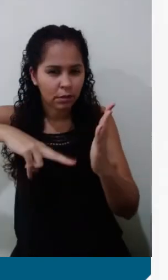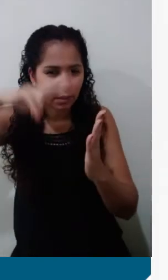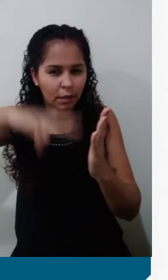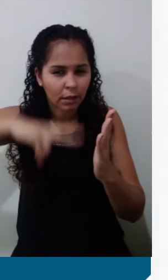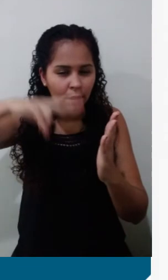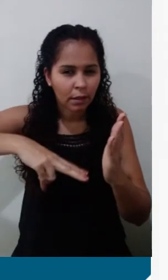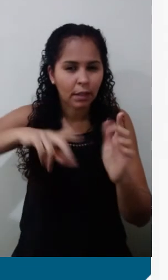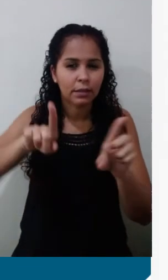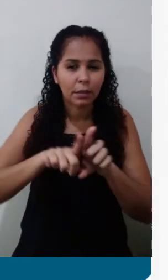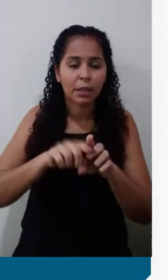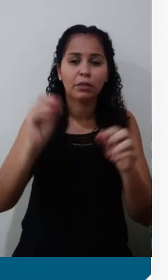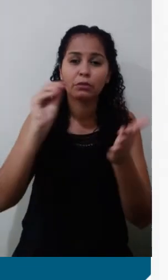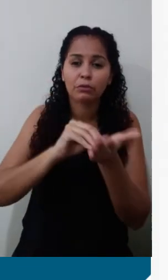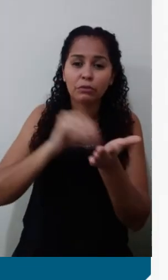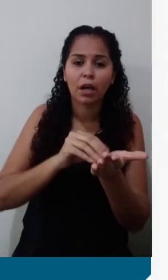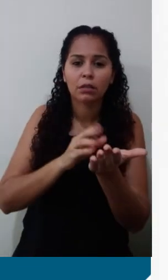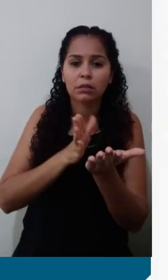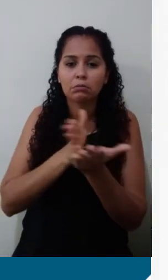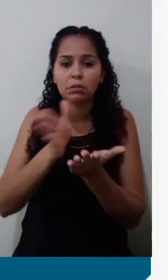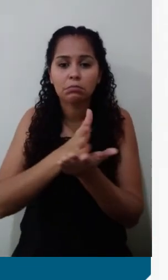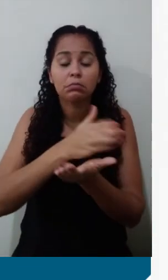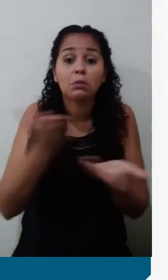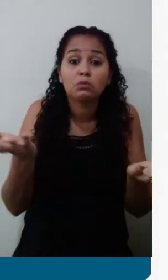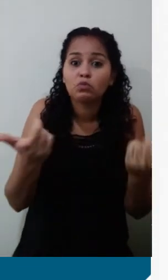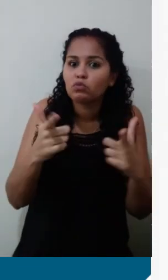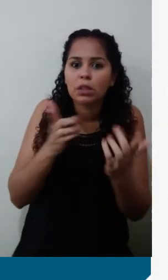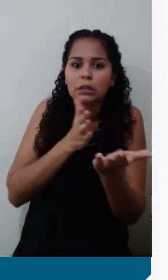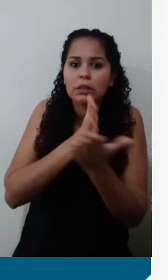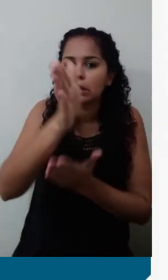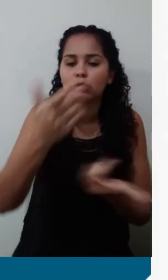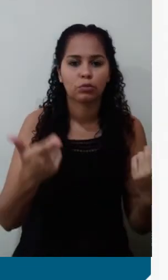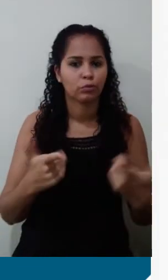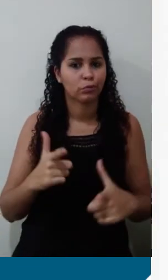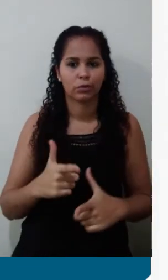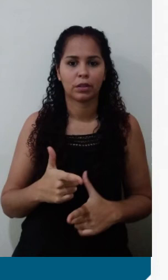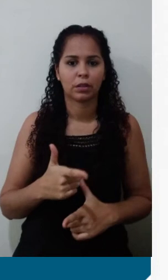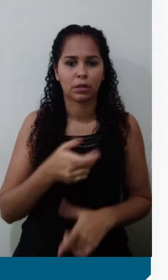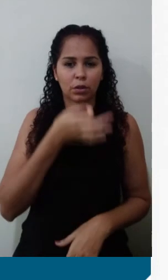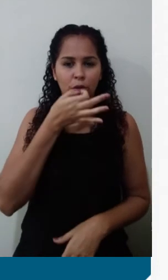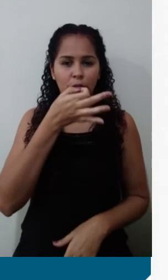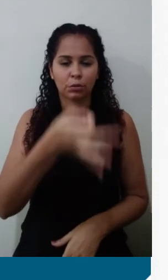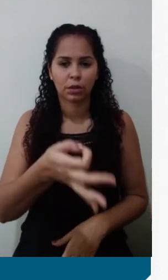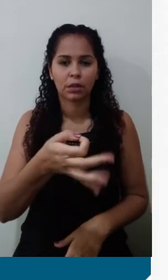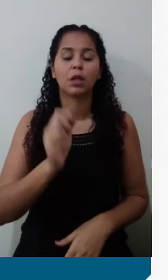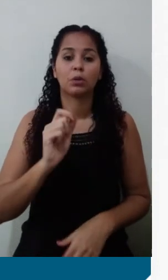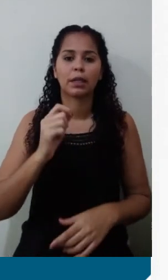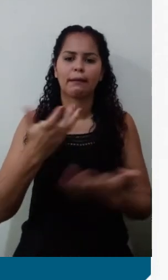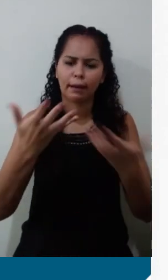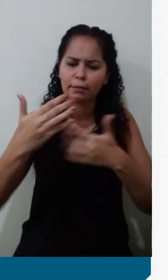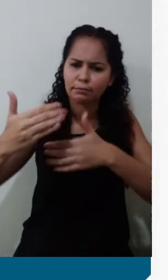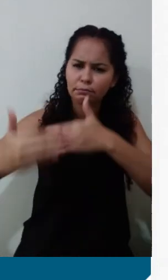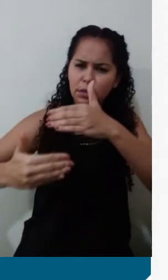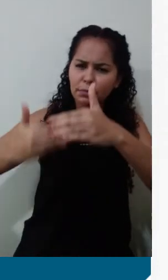perceber que há ausência completa de direcionamento da argumentação, porque espera-se, logo de início, que